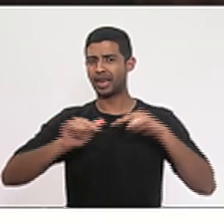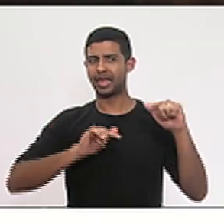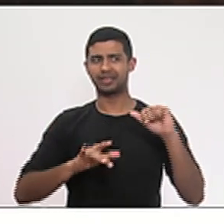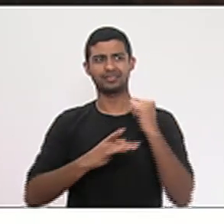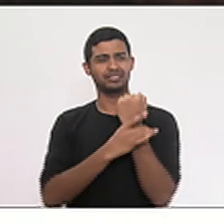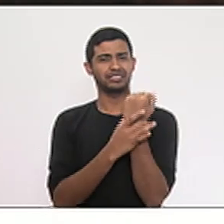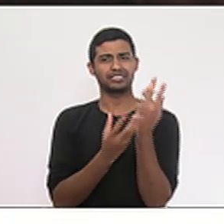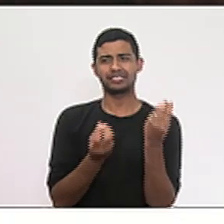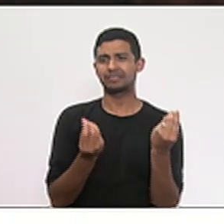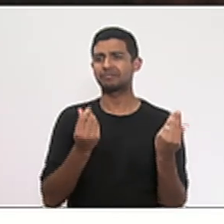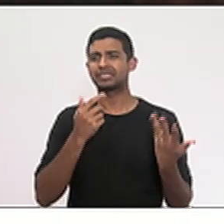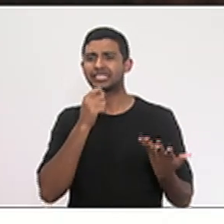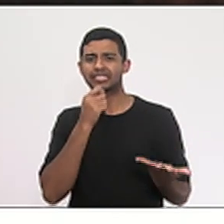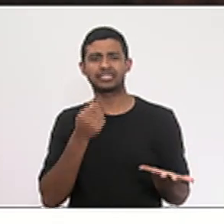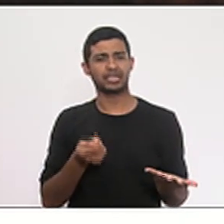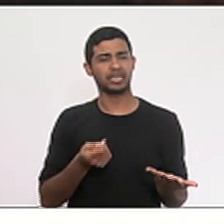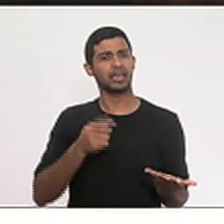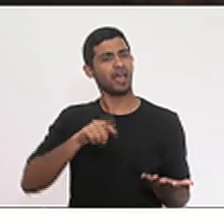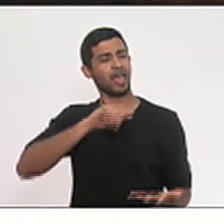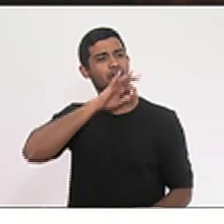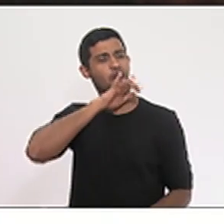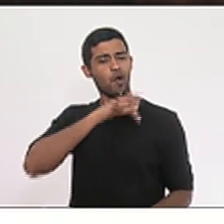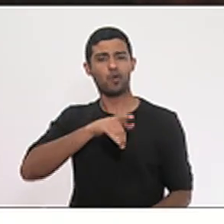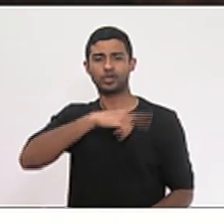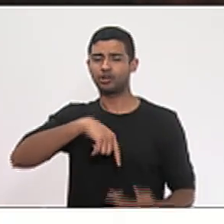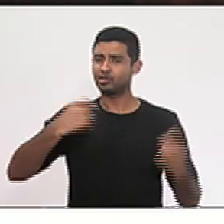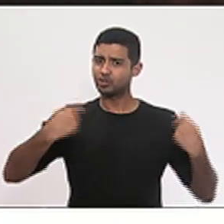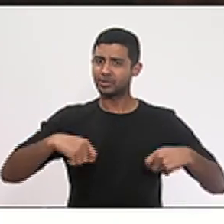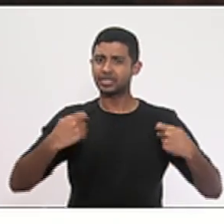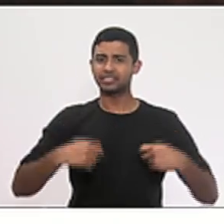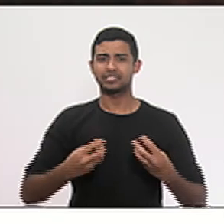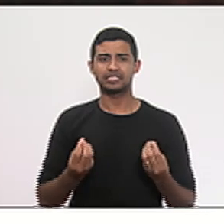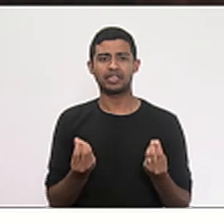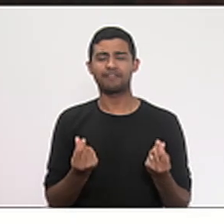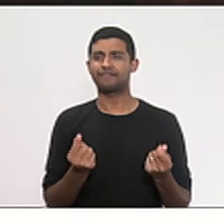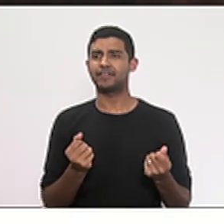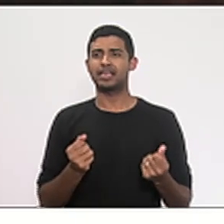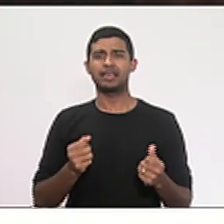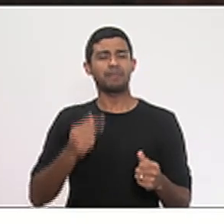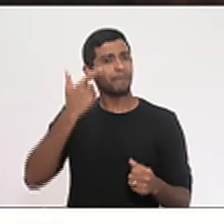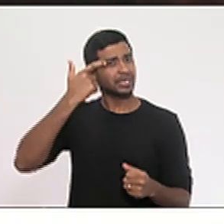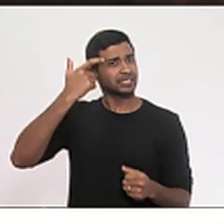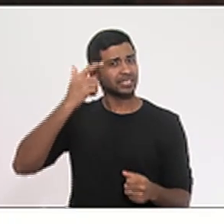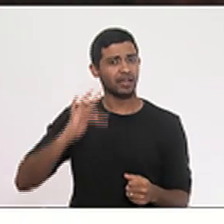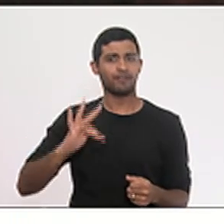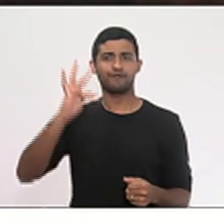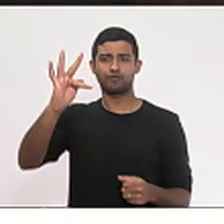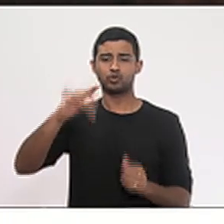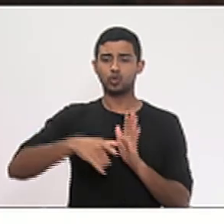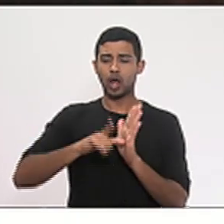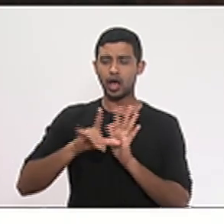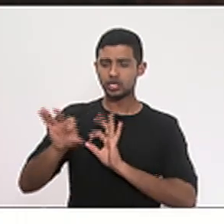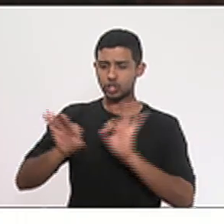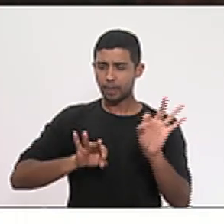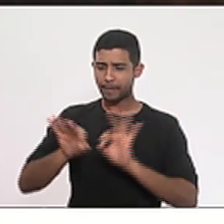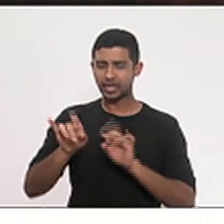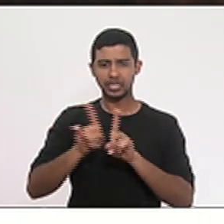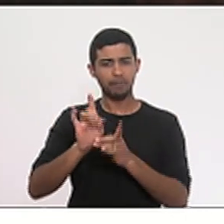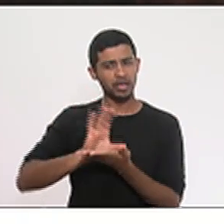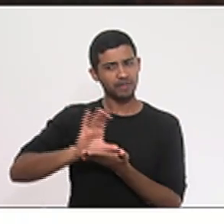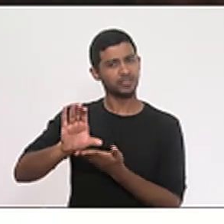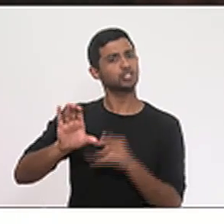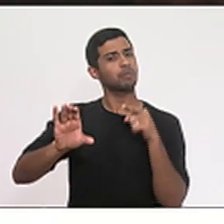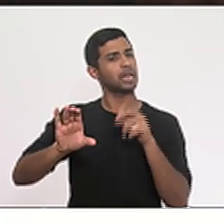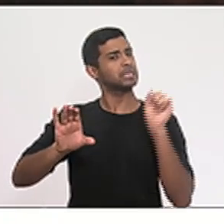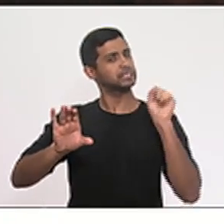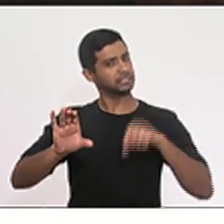ruim. A gente precisa ter um presente consolidado, almejando ali o futuro, com planejamento e de investimento,